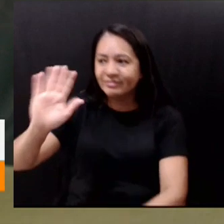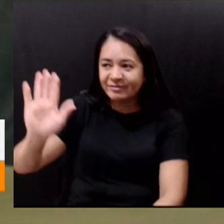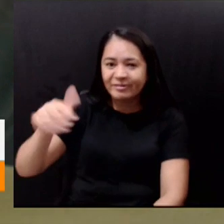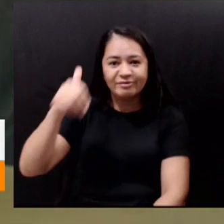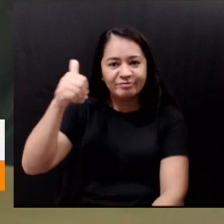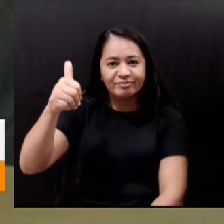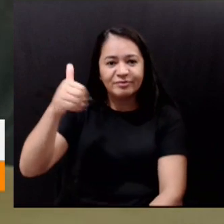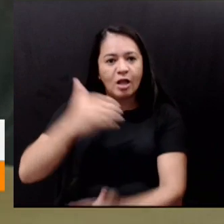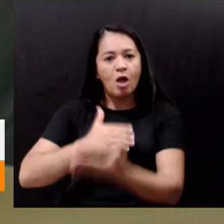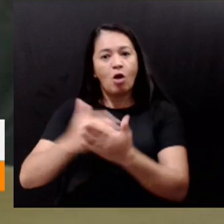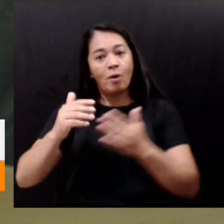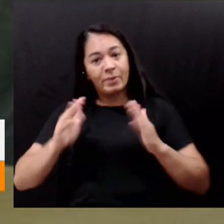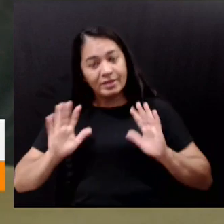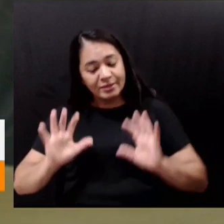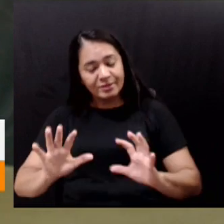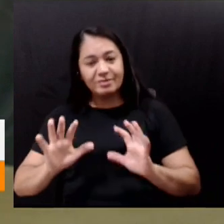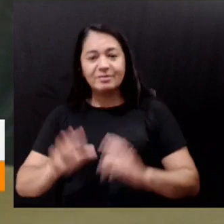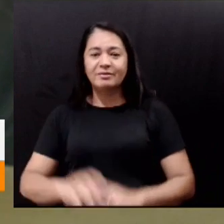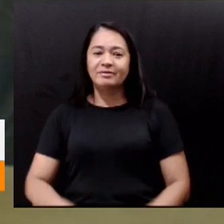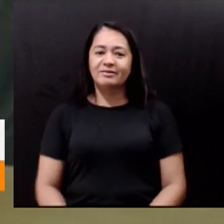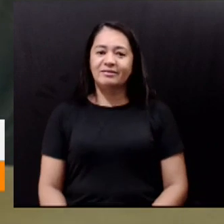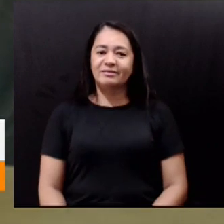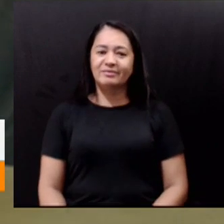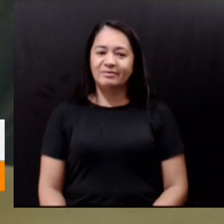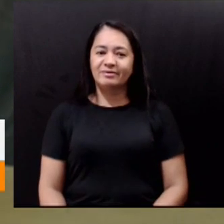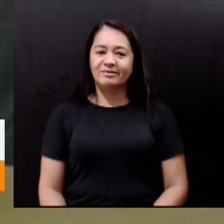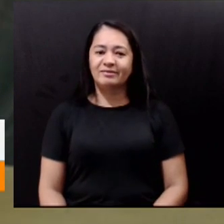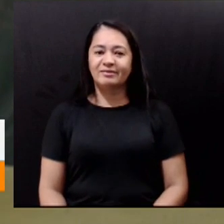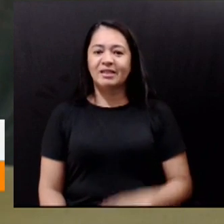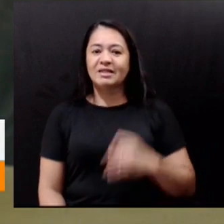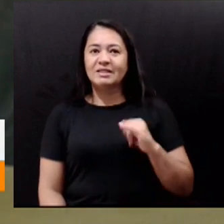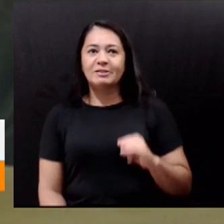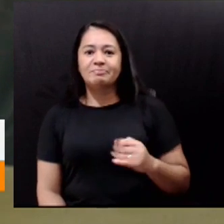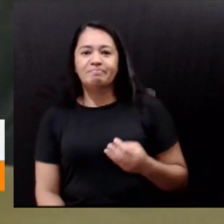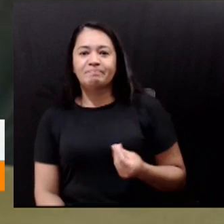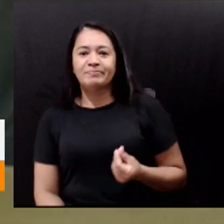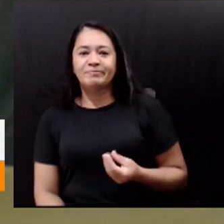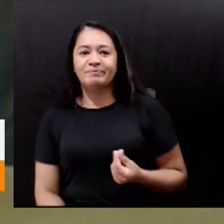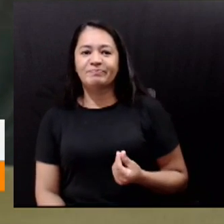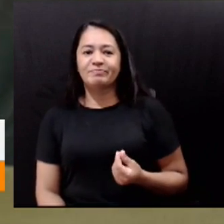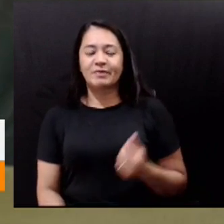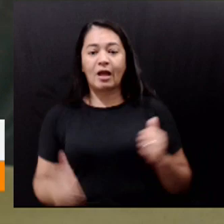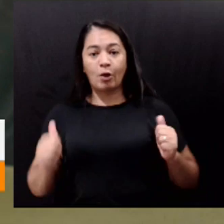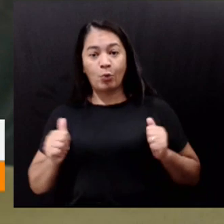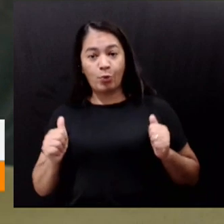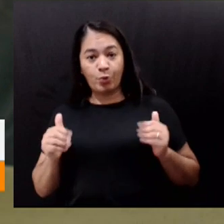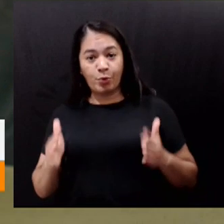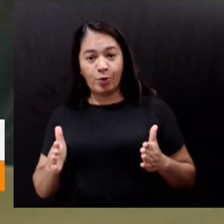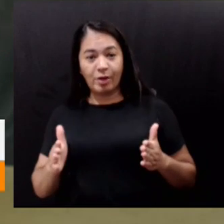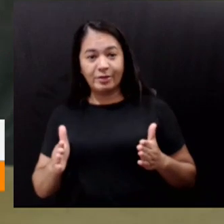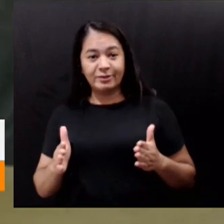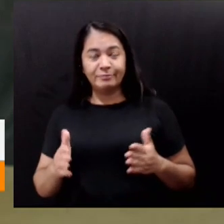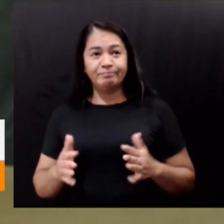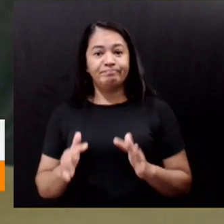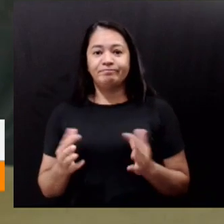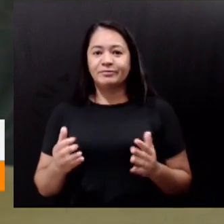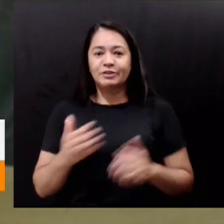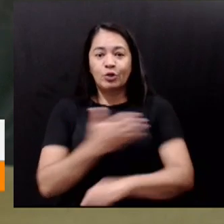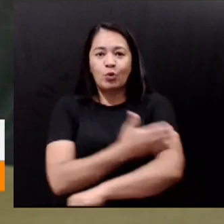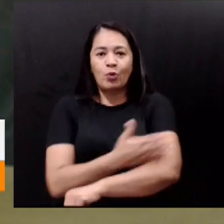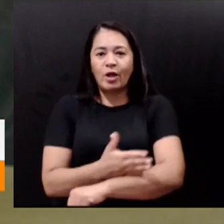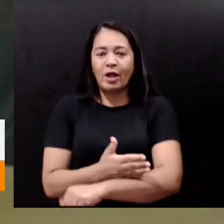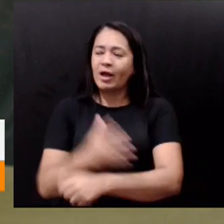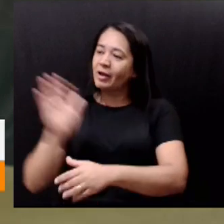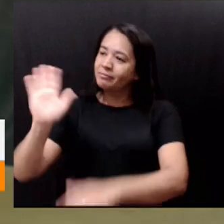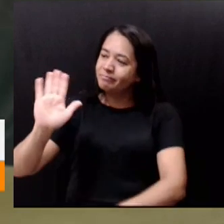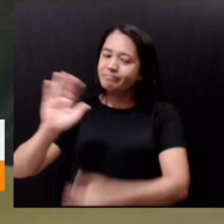aí o negócio, né? Se você não tem aí o ato, não tem o simples hábito de cumprimentar quem mora